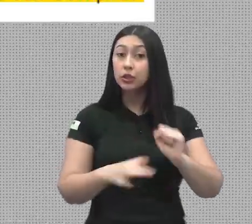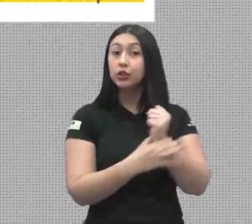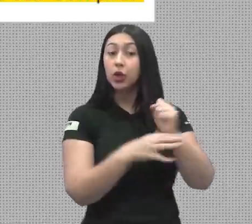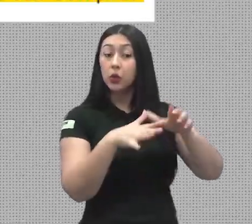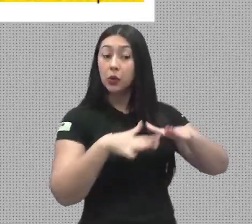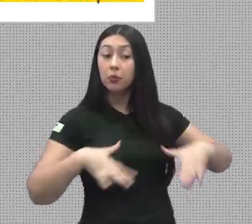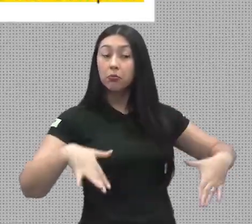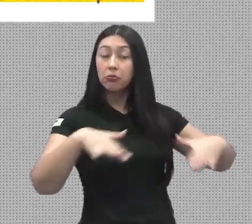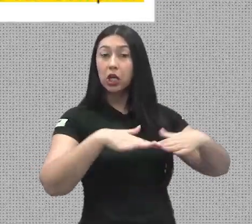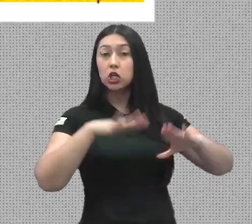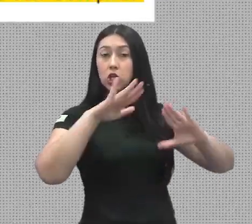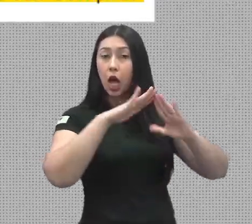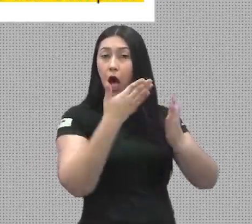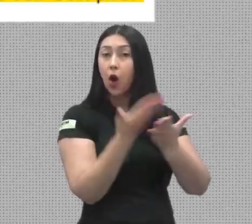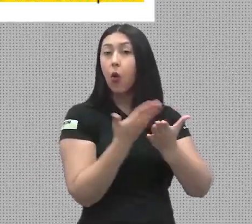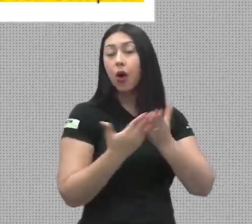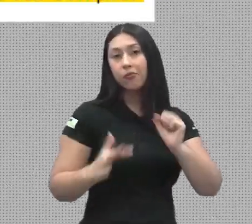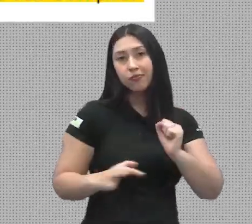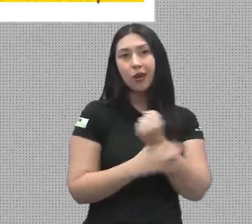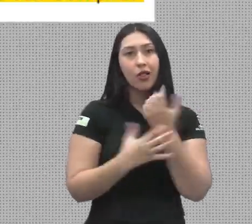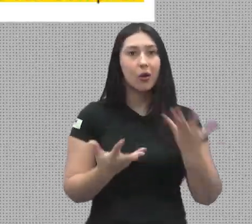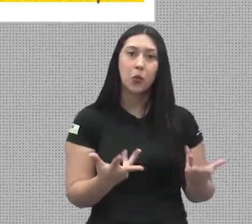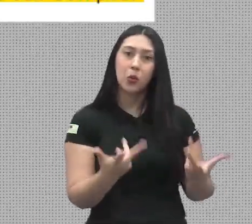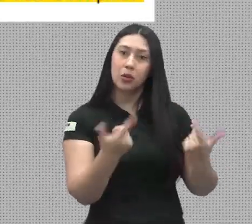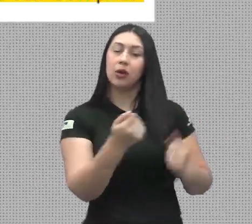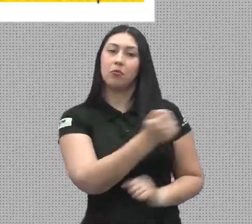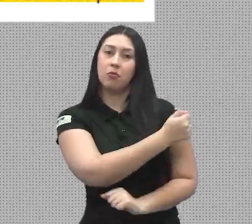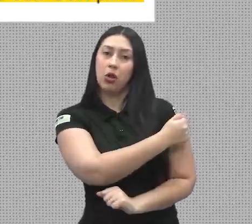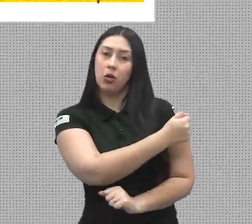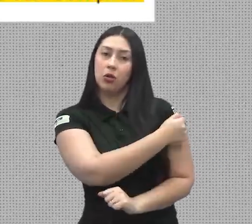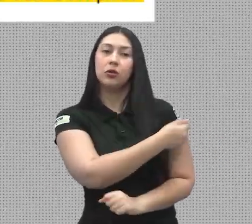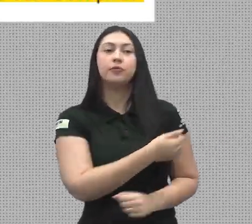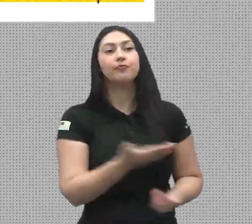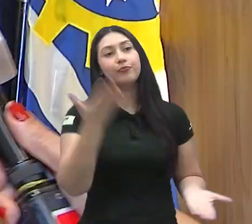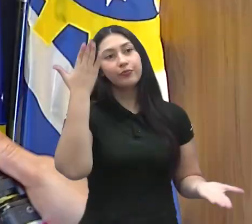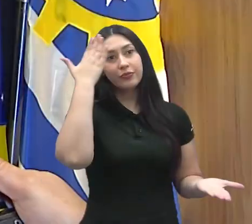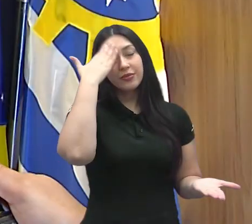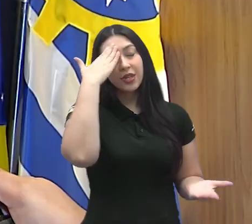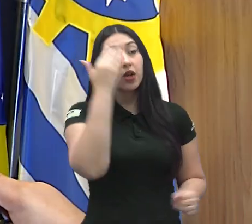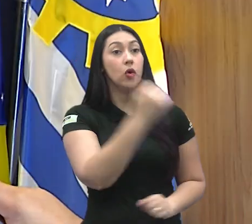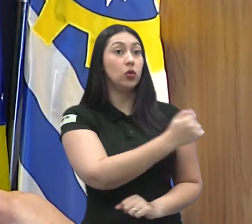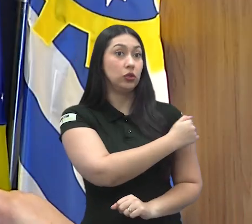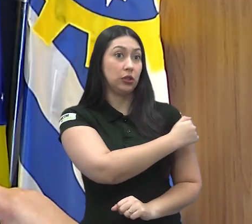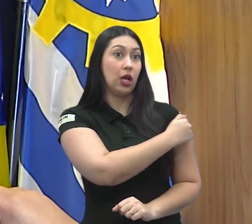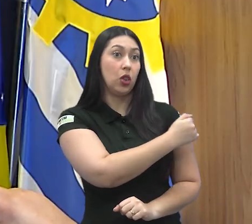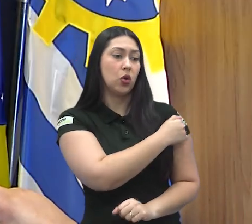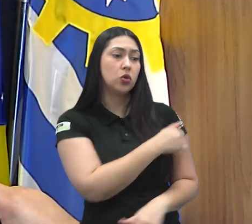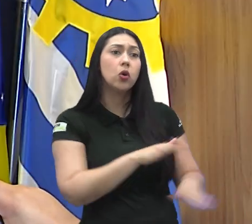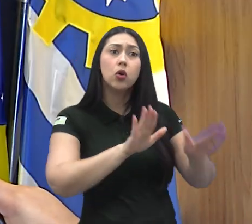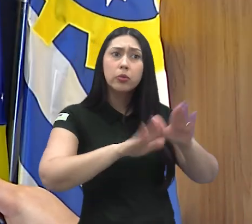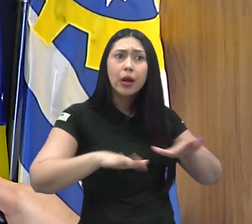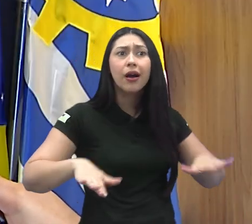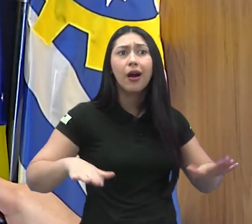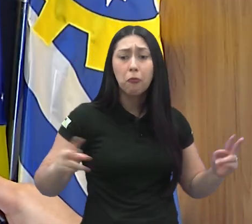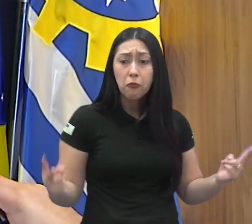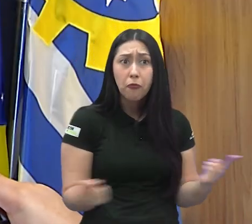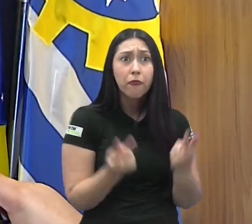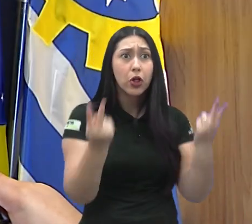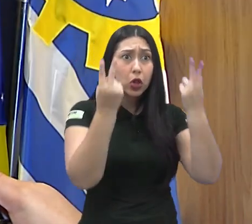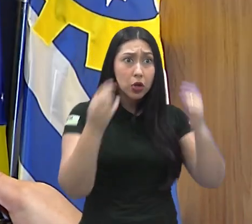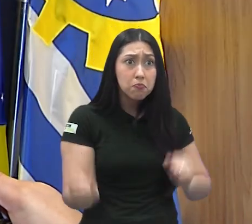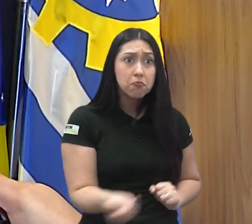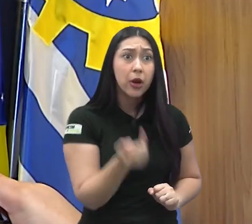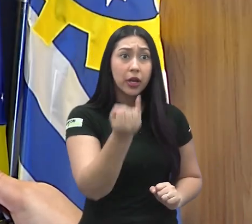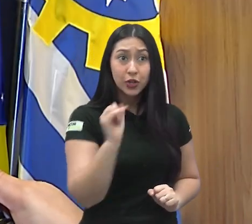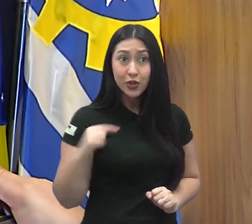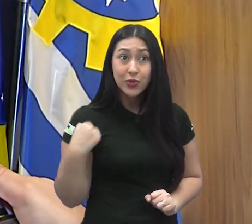e garantir um ambiente escolar seguro e de qualidade para os alunos. Olha, levando em consideração que os alunos, né, as nossas crianças são o nosso